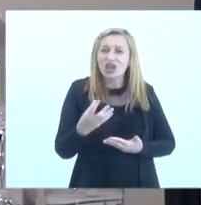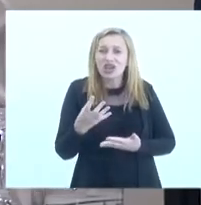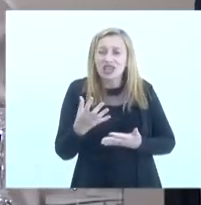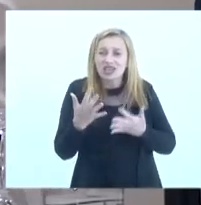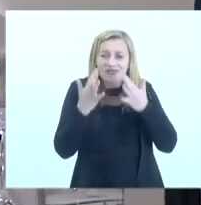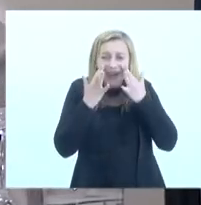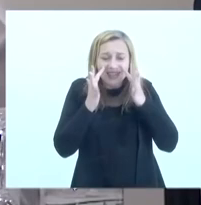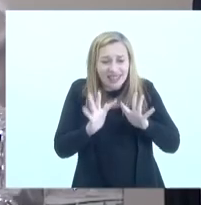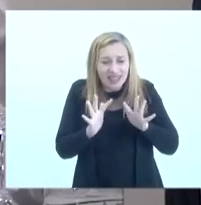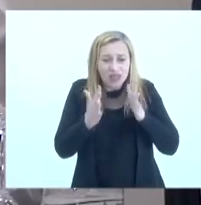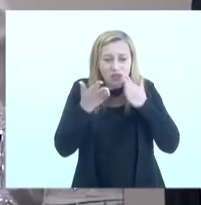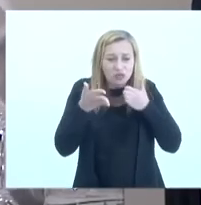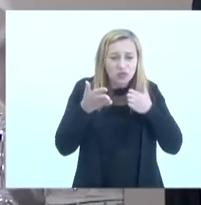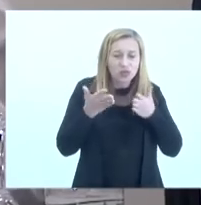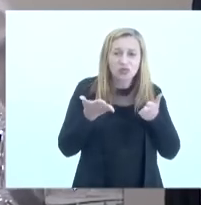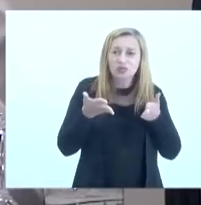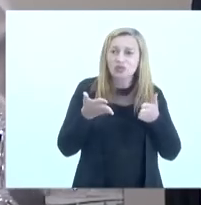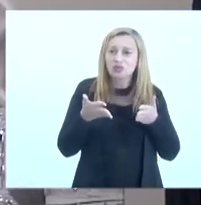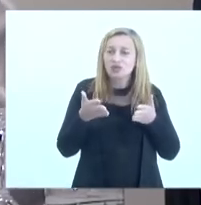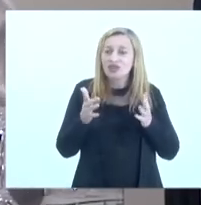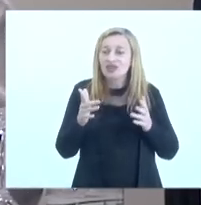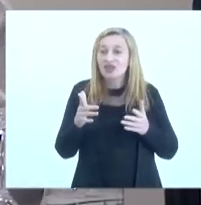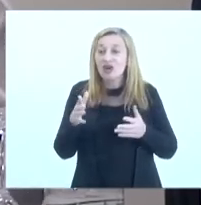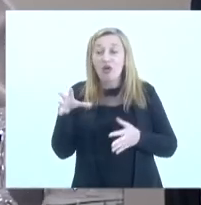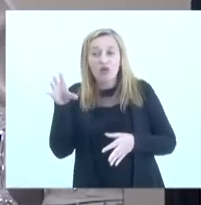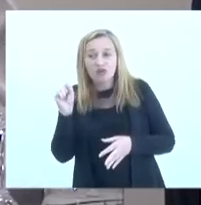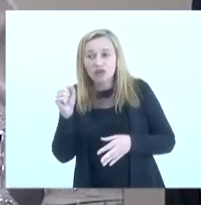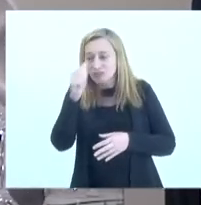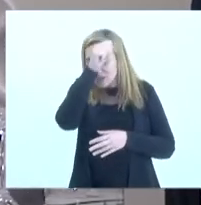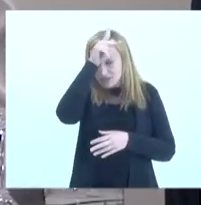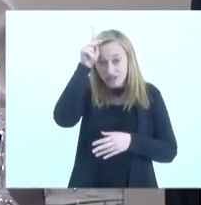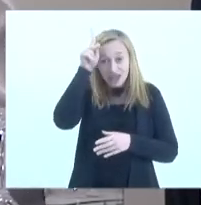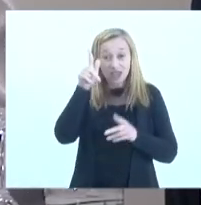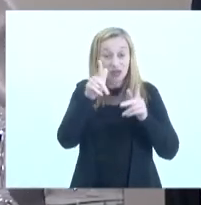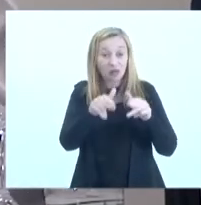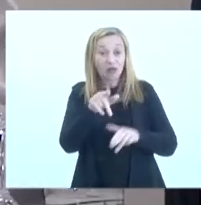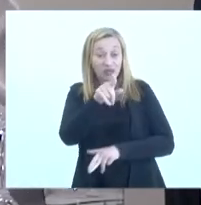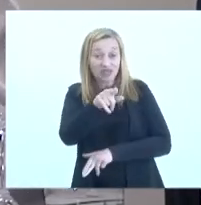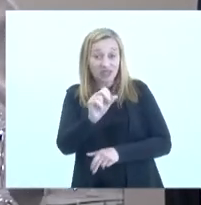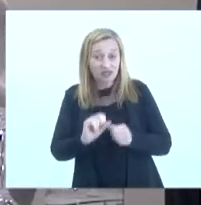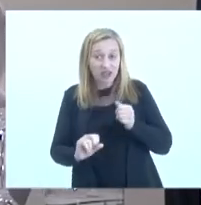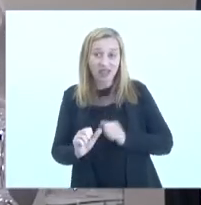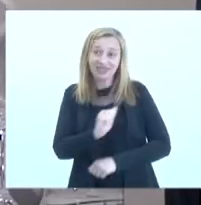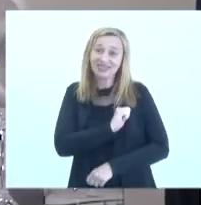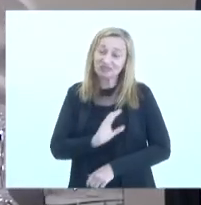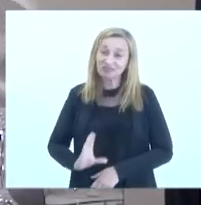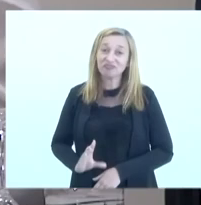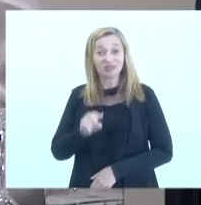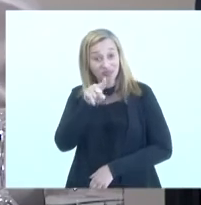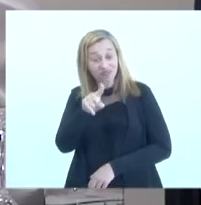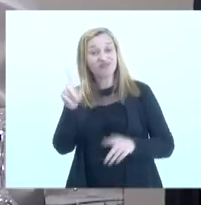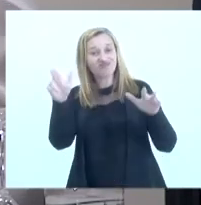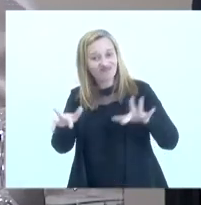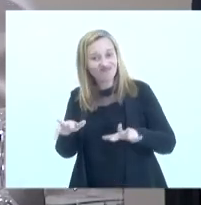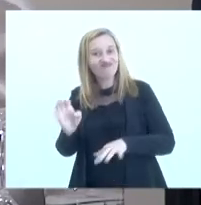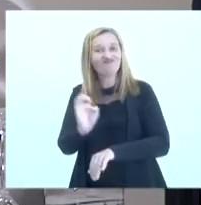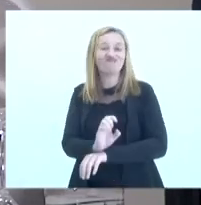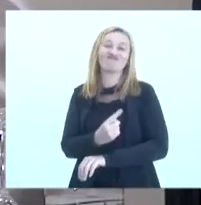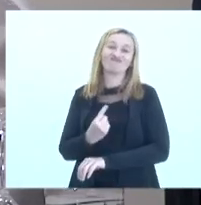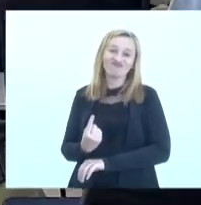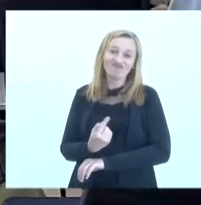ouvindo os prefeitos como você faz. Olha, André, você está fazendo a diferença nesse